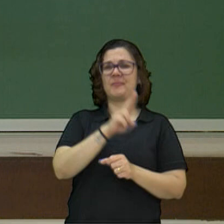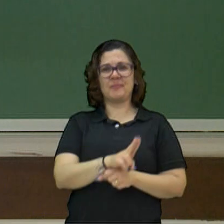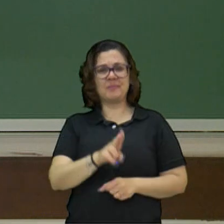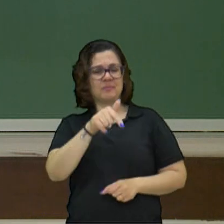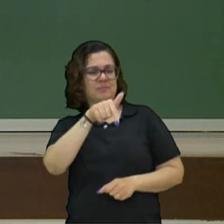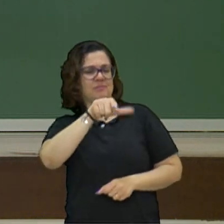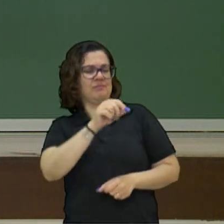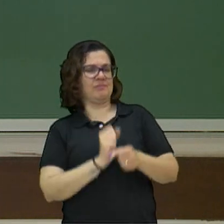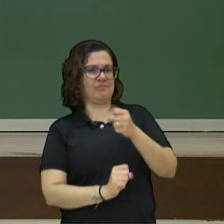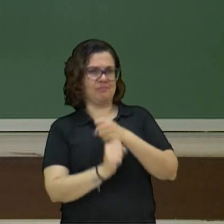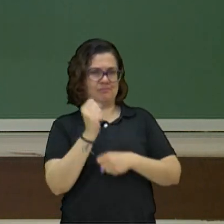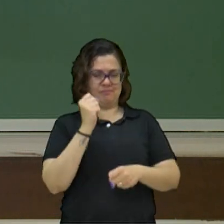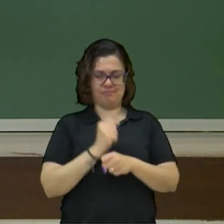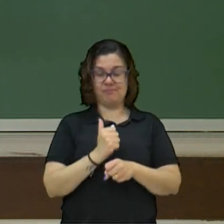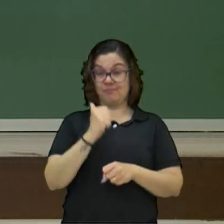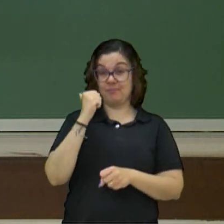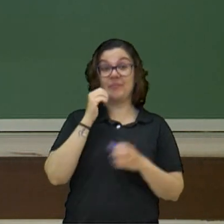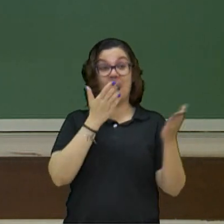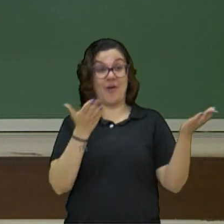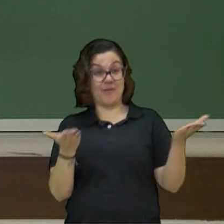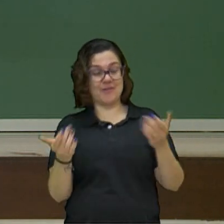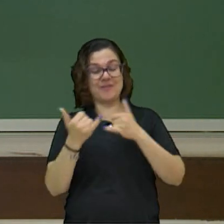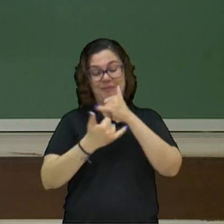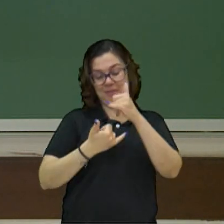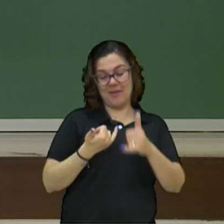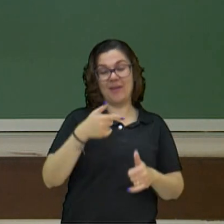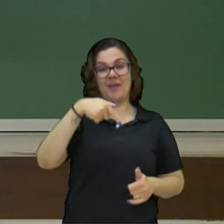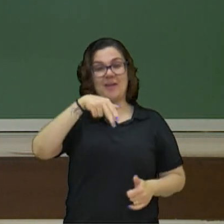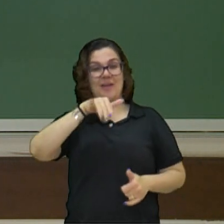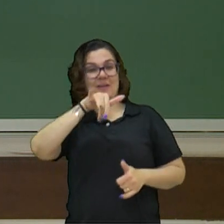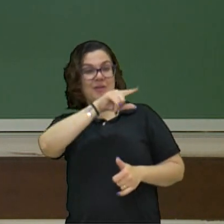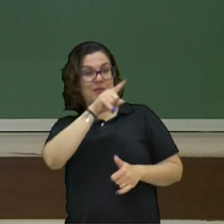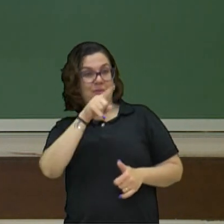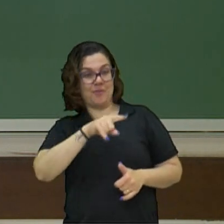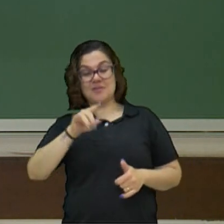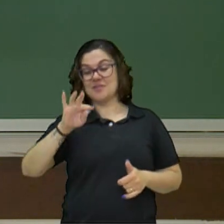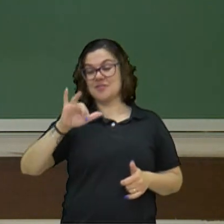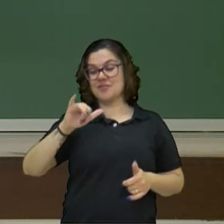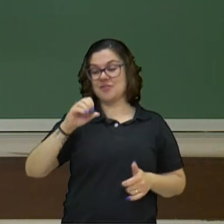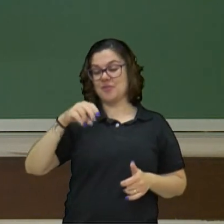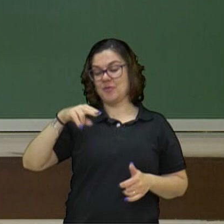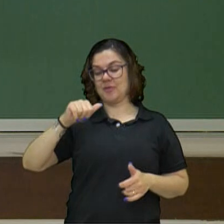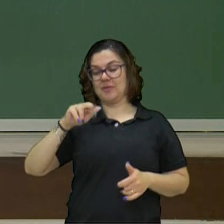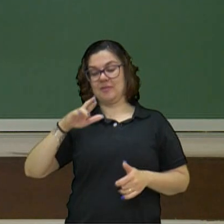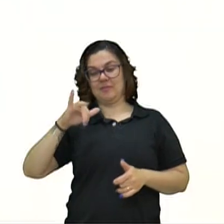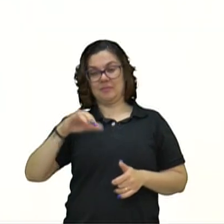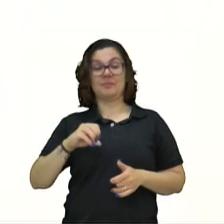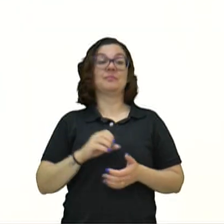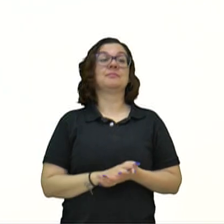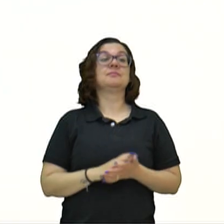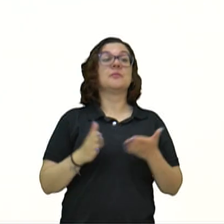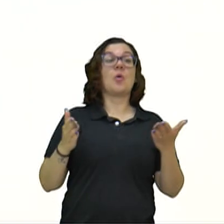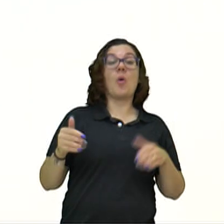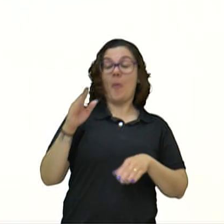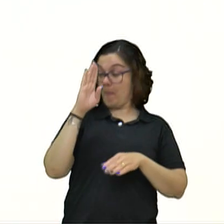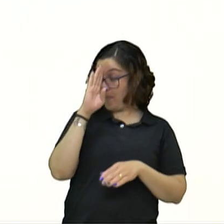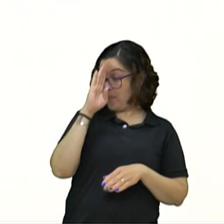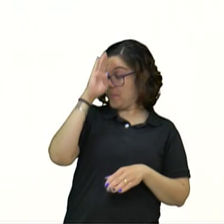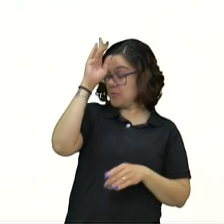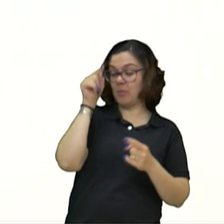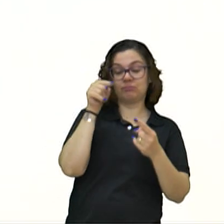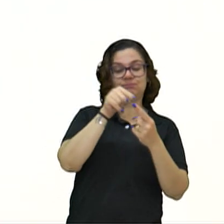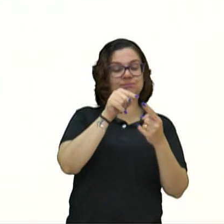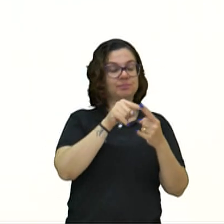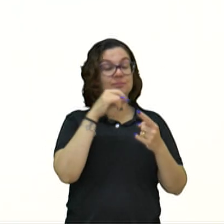70 já está ultrapassado então vamos chamar de pois este horário vamos lá vamos a leitura quais as principais fontes